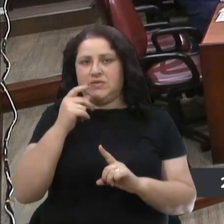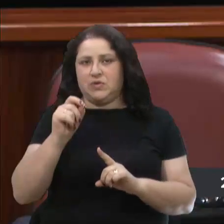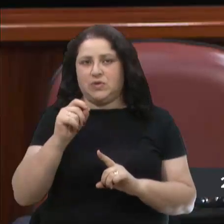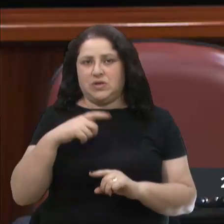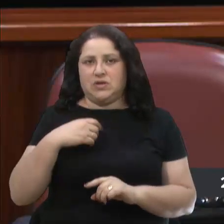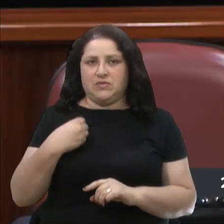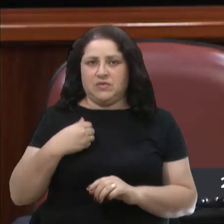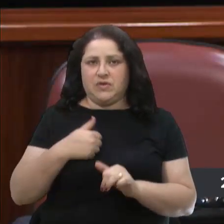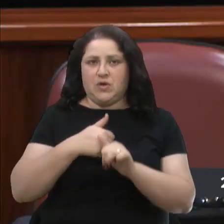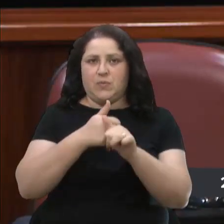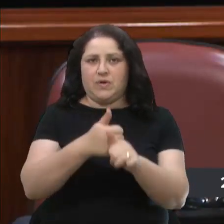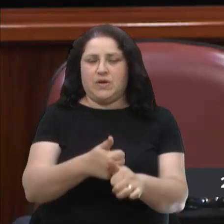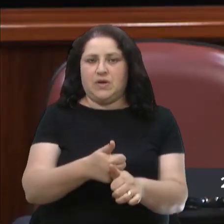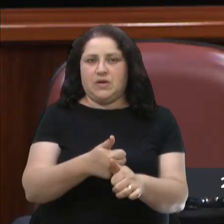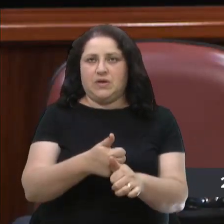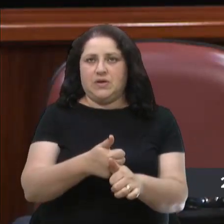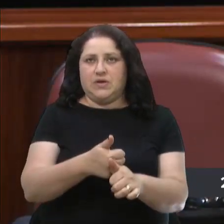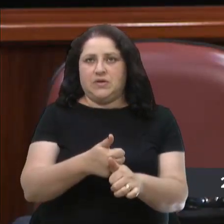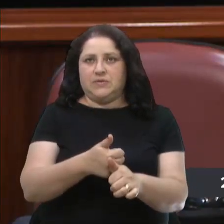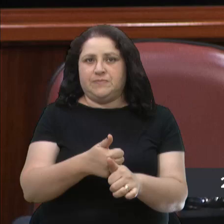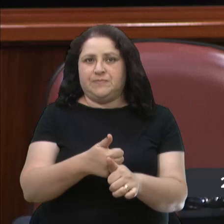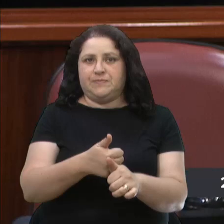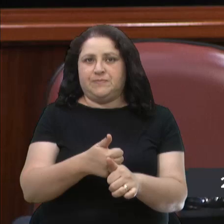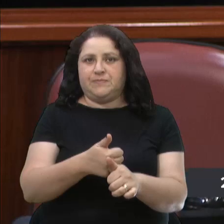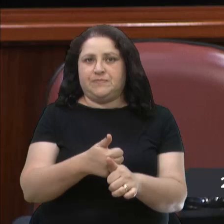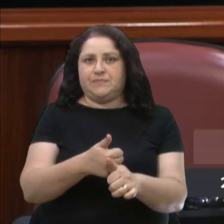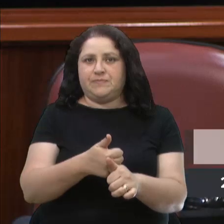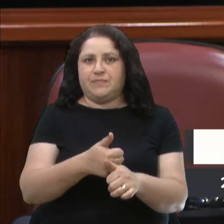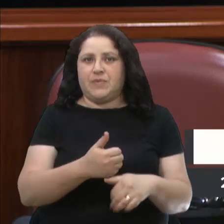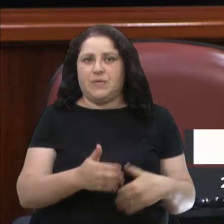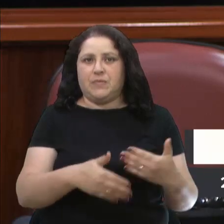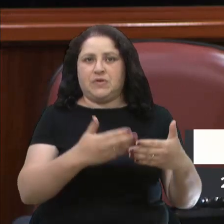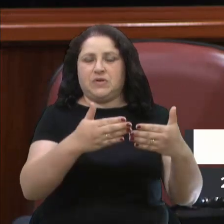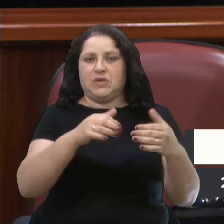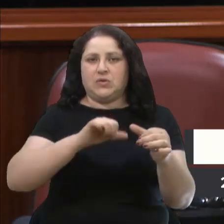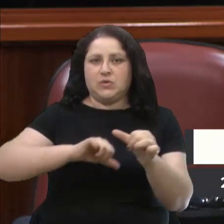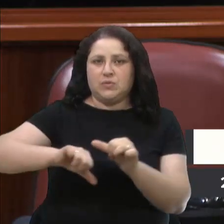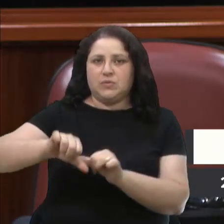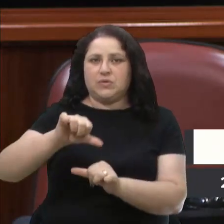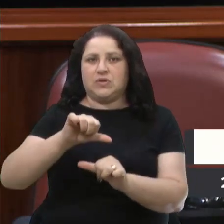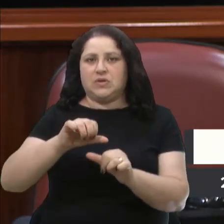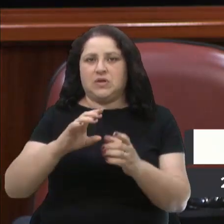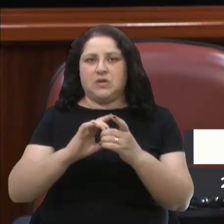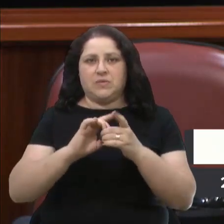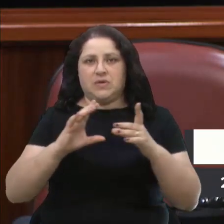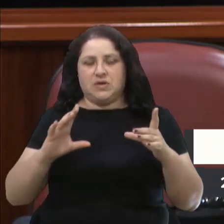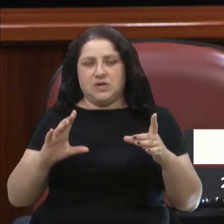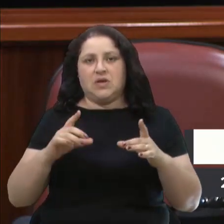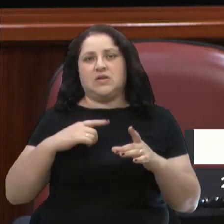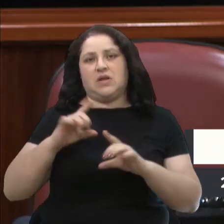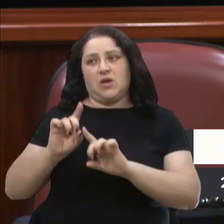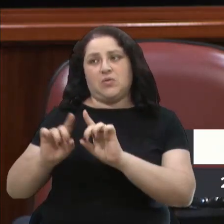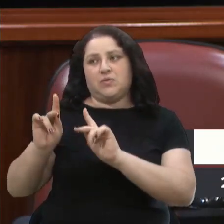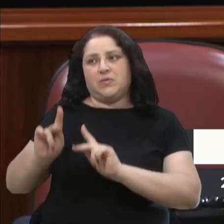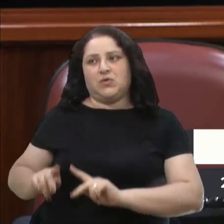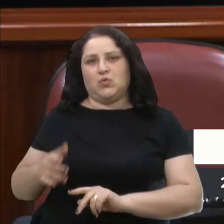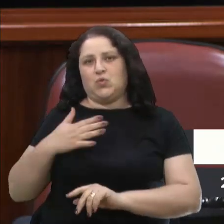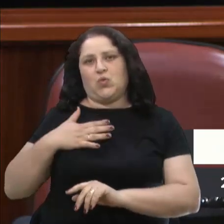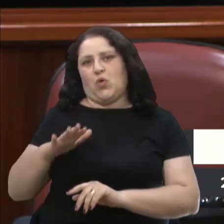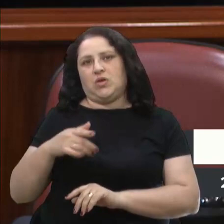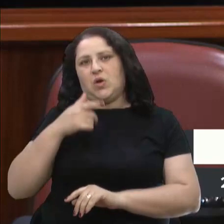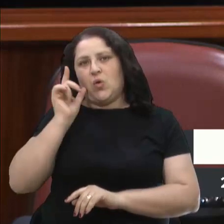estamos acompanhando, né, o processo de transição democraticamente, apesar de algumas pessoas não gostar.